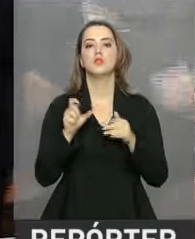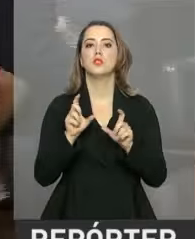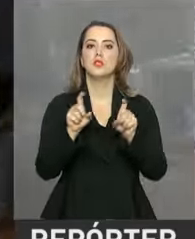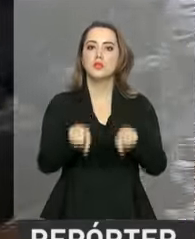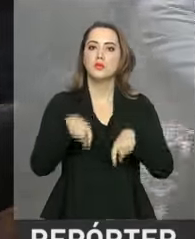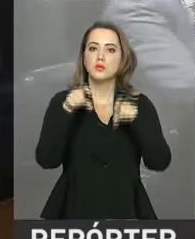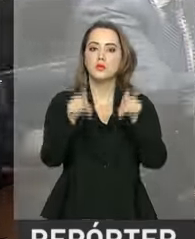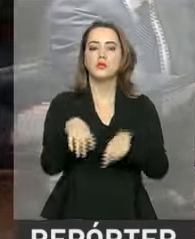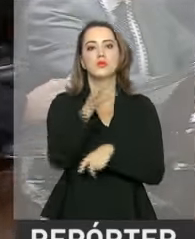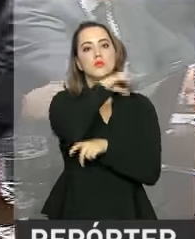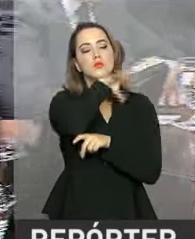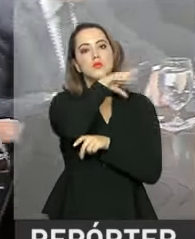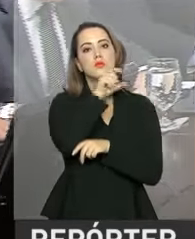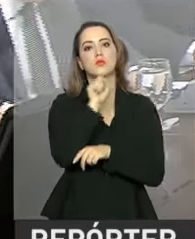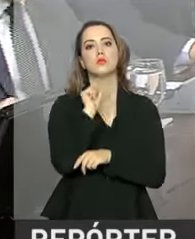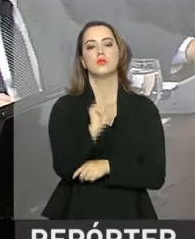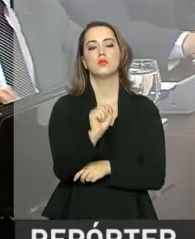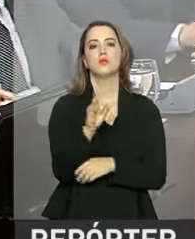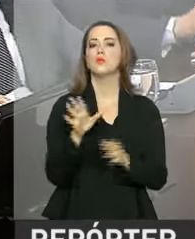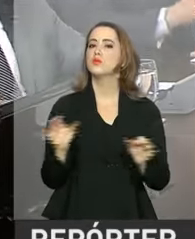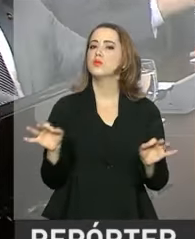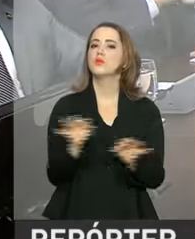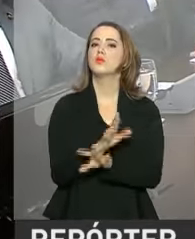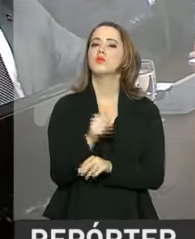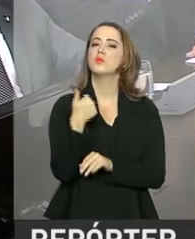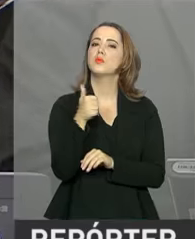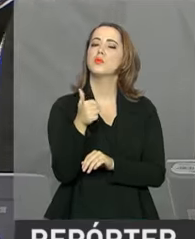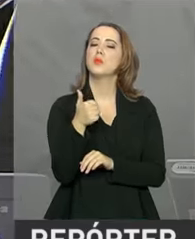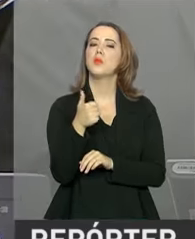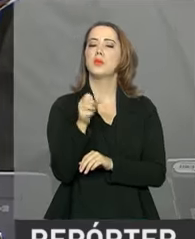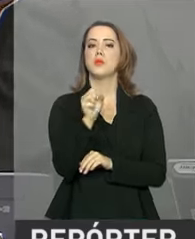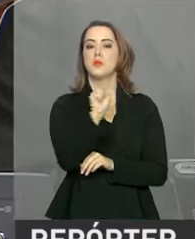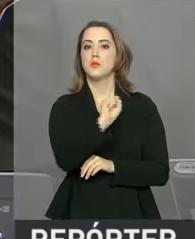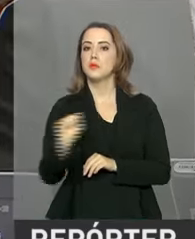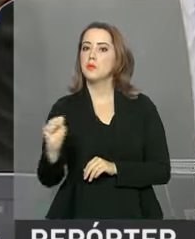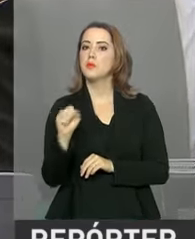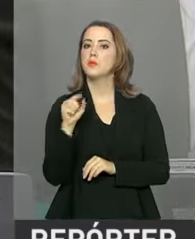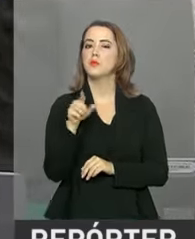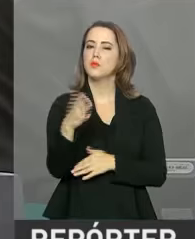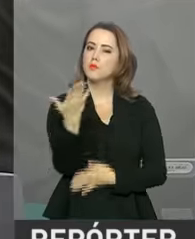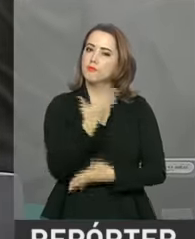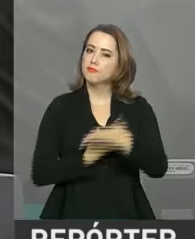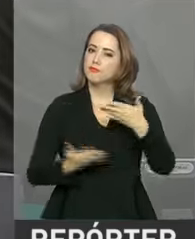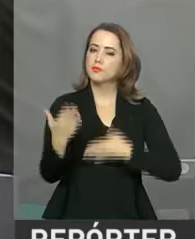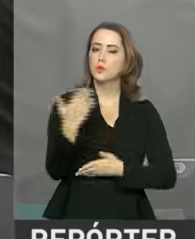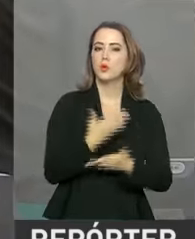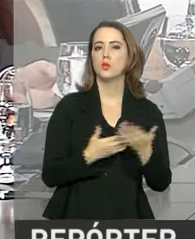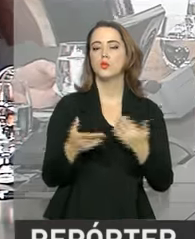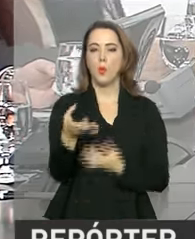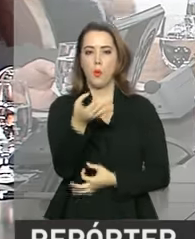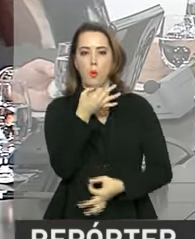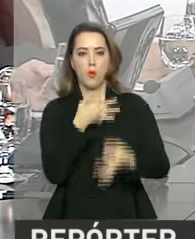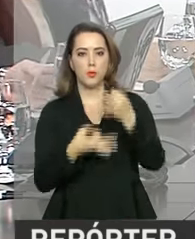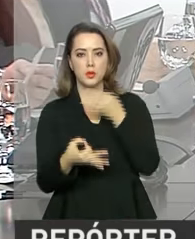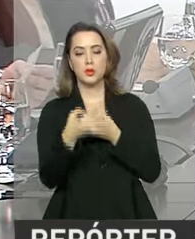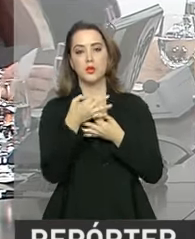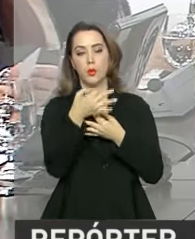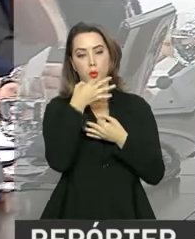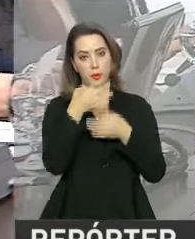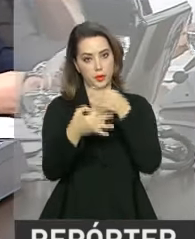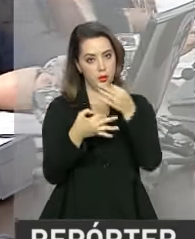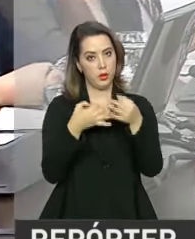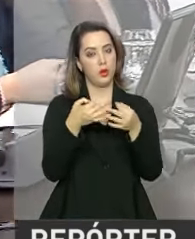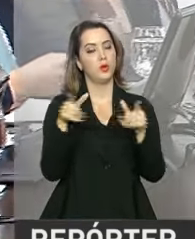Agropecuária, sempre no fim do primeiro semestre, como uma forma dos parlamentares trocarem impressões de como foi o trabalho da